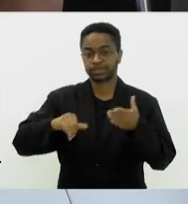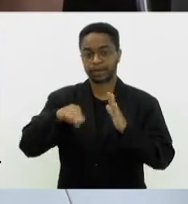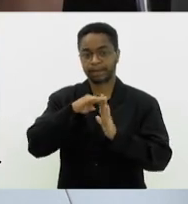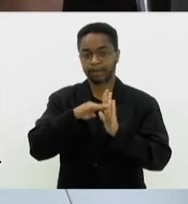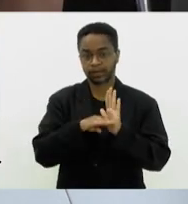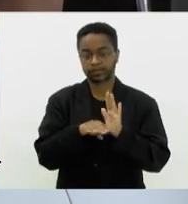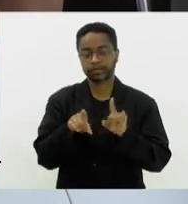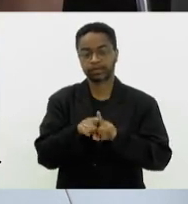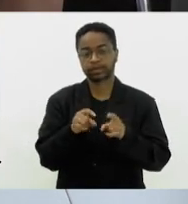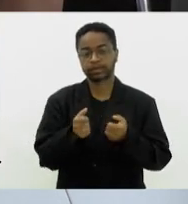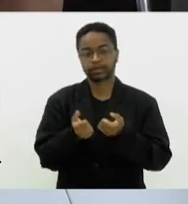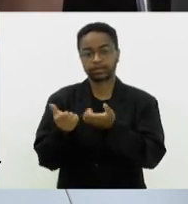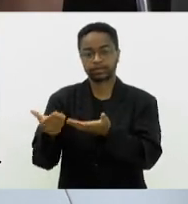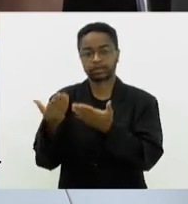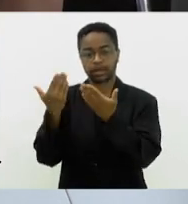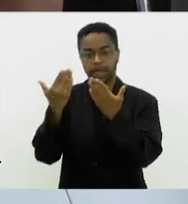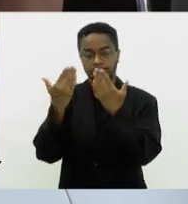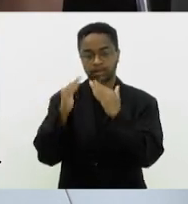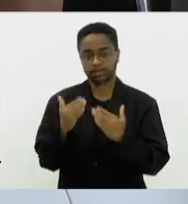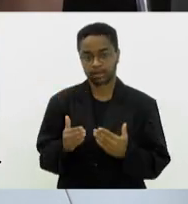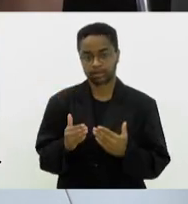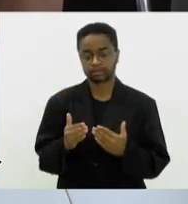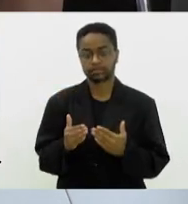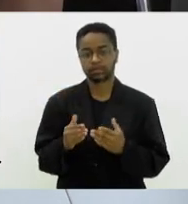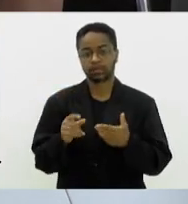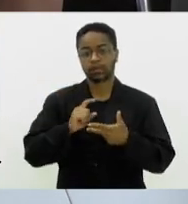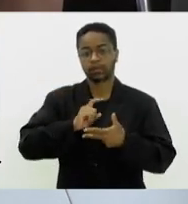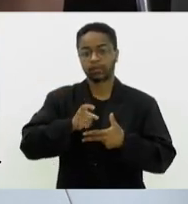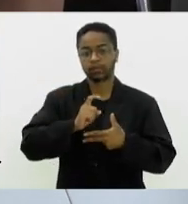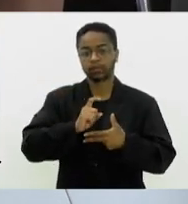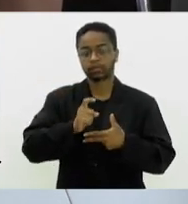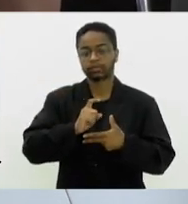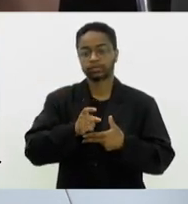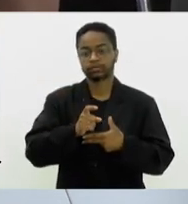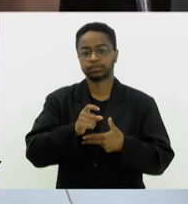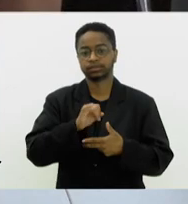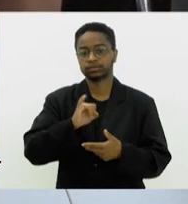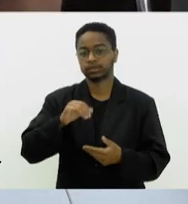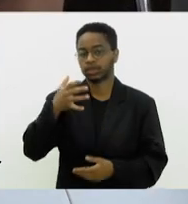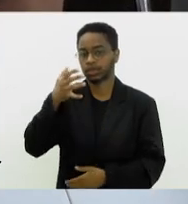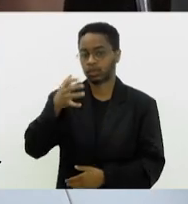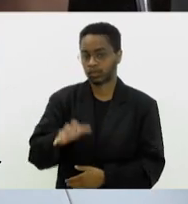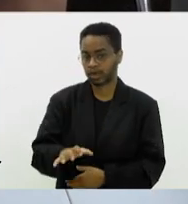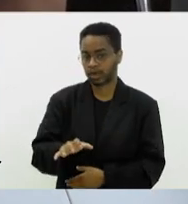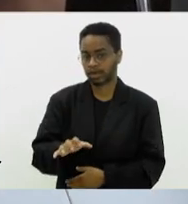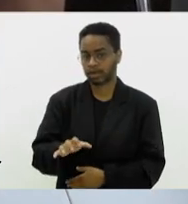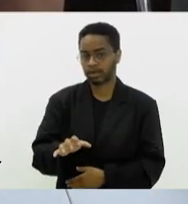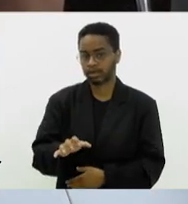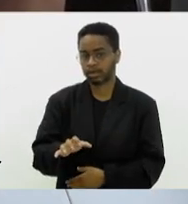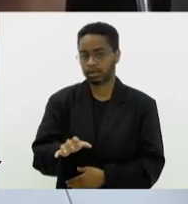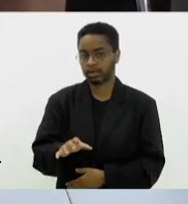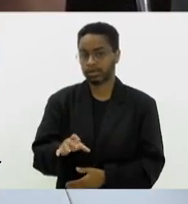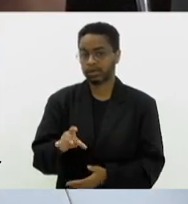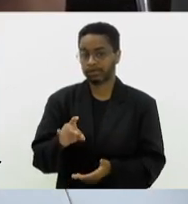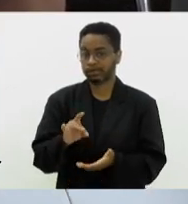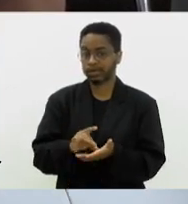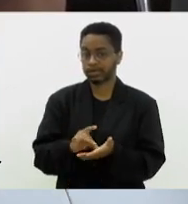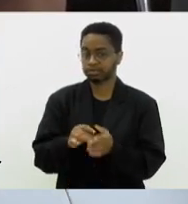vista para a Fazenda, o Executivo, quando não quer, ele é extremamente